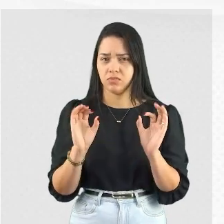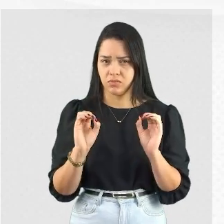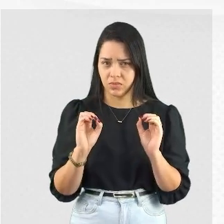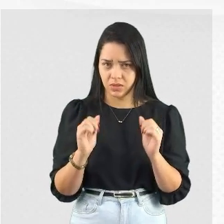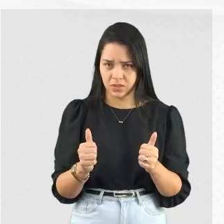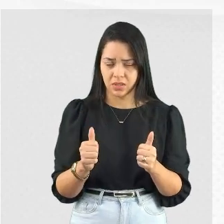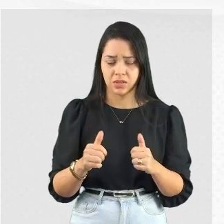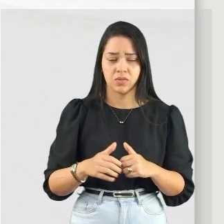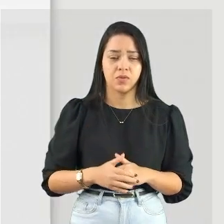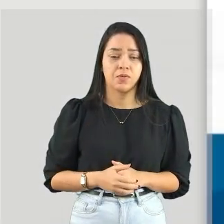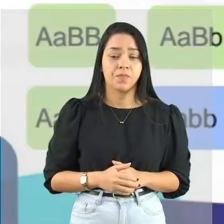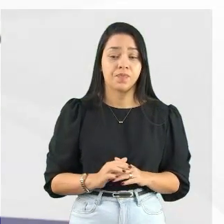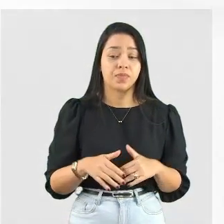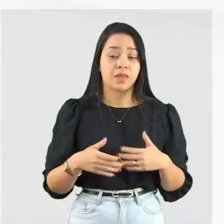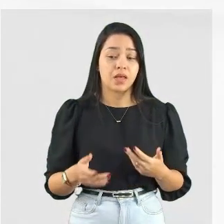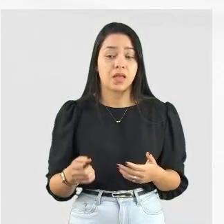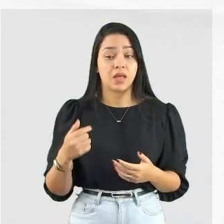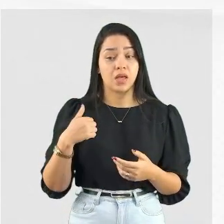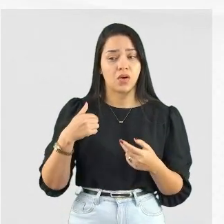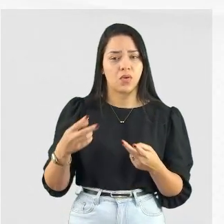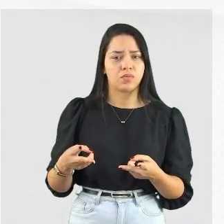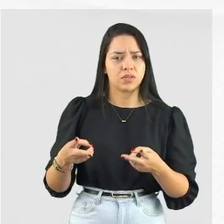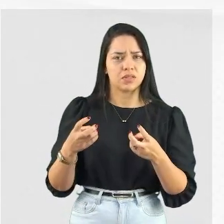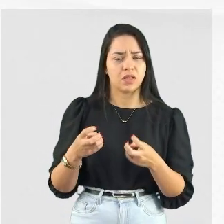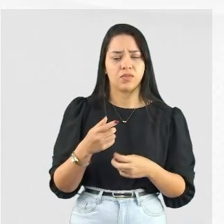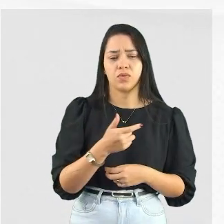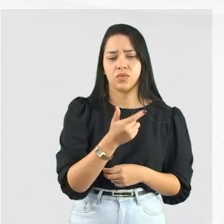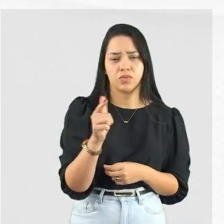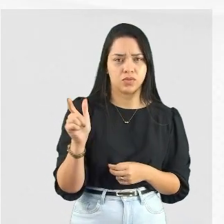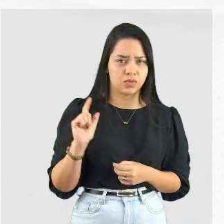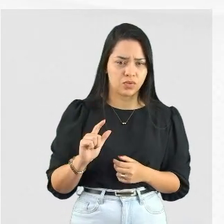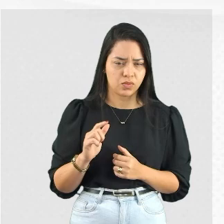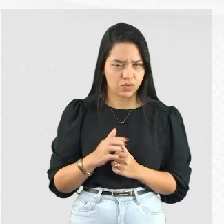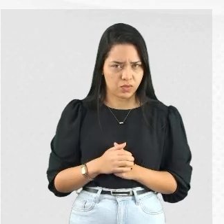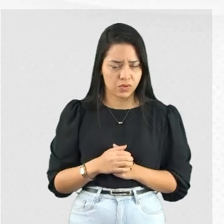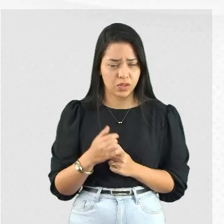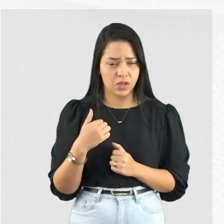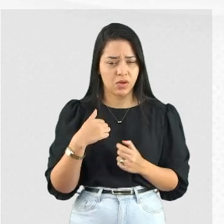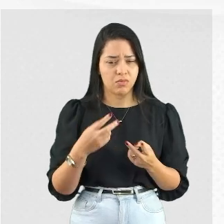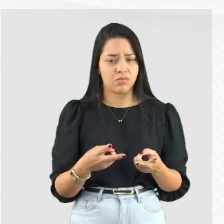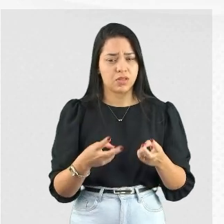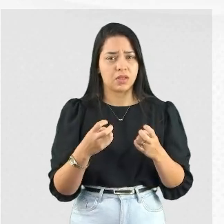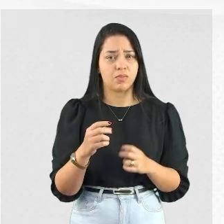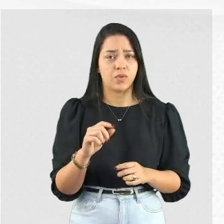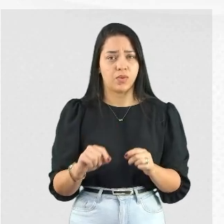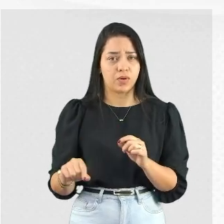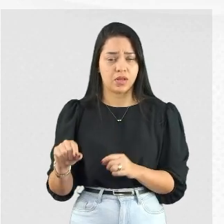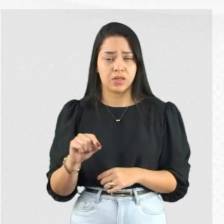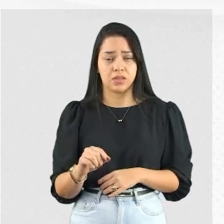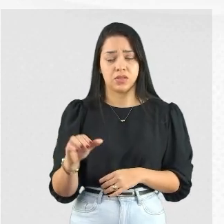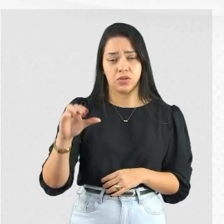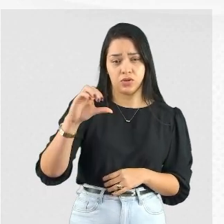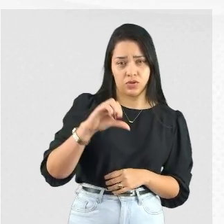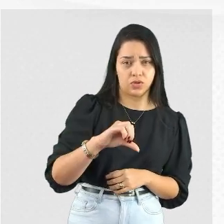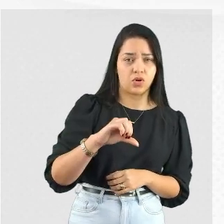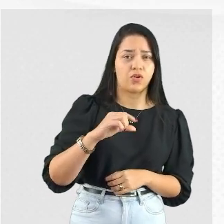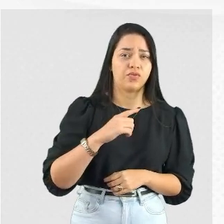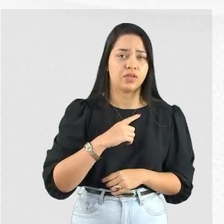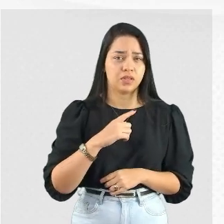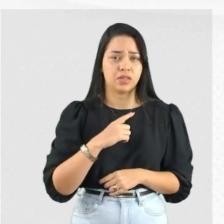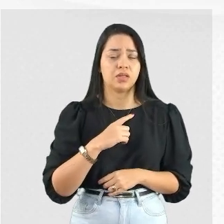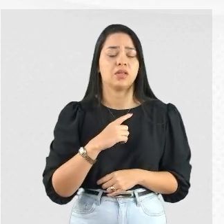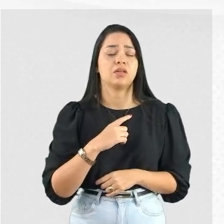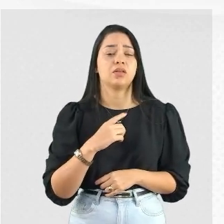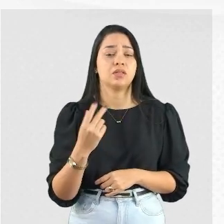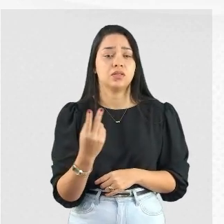pessoal? E aí, quando eu observo os demais, né? Eu observo, além desses 9, pessoal, que tem a presença